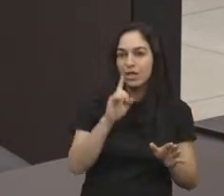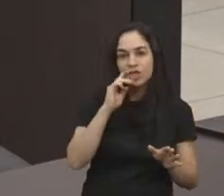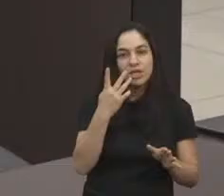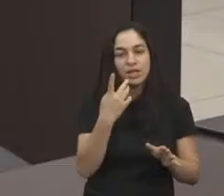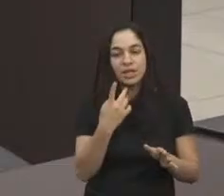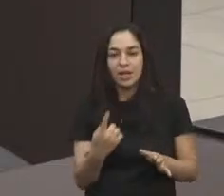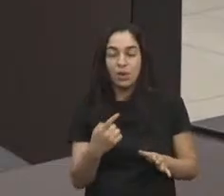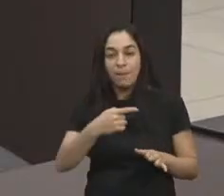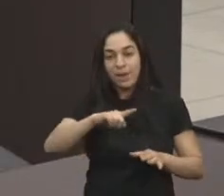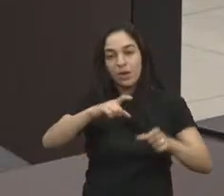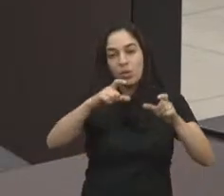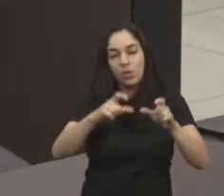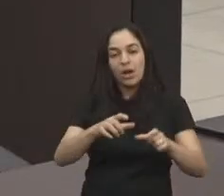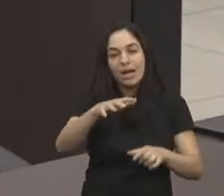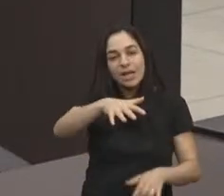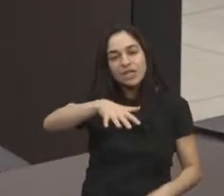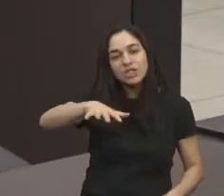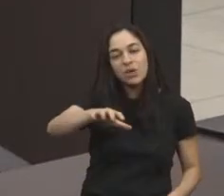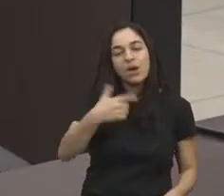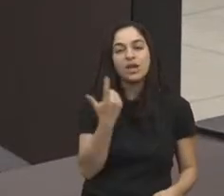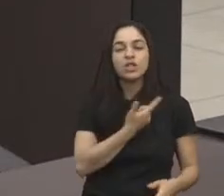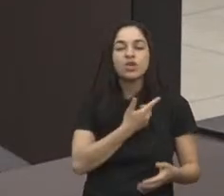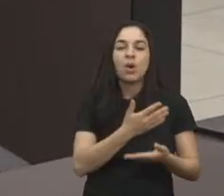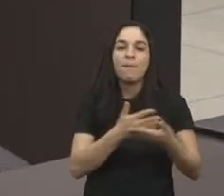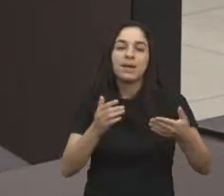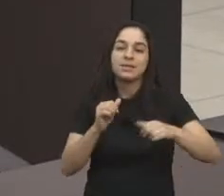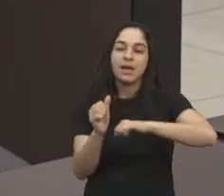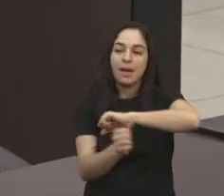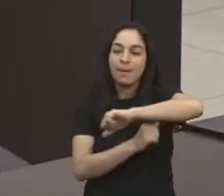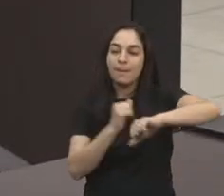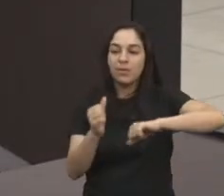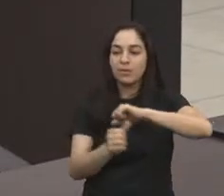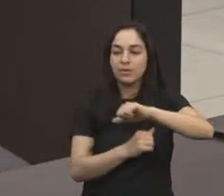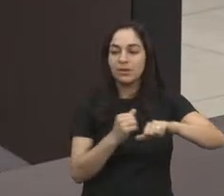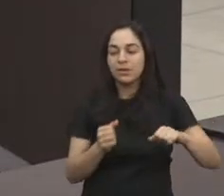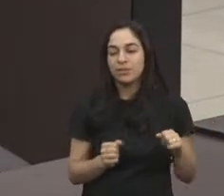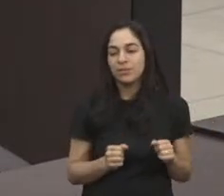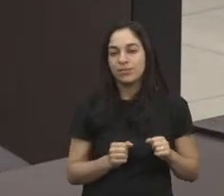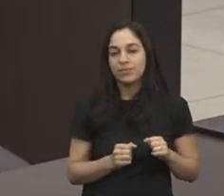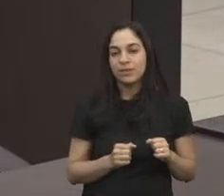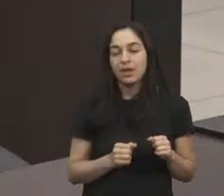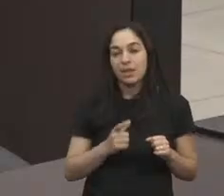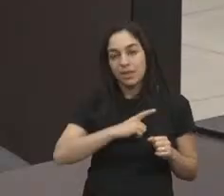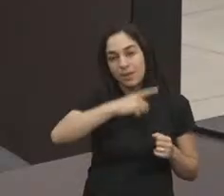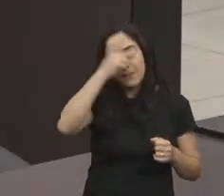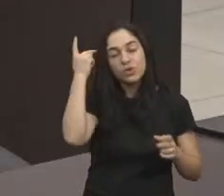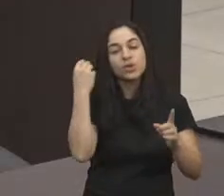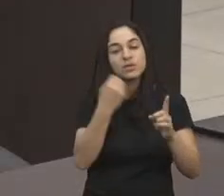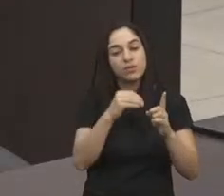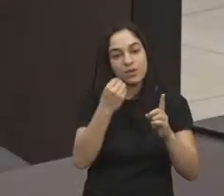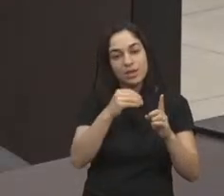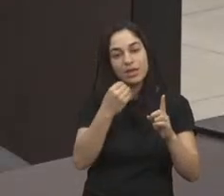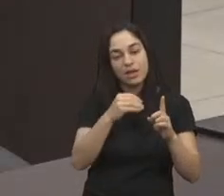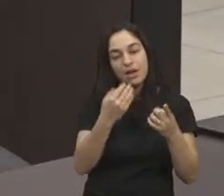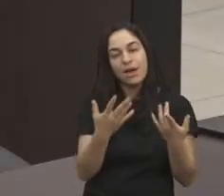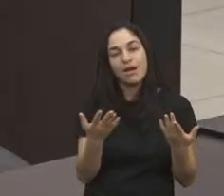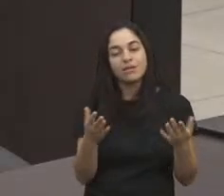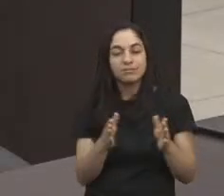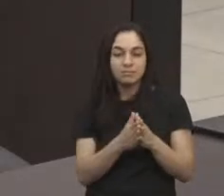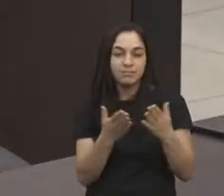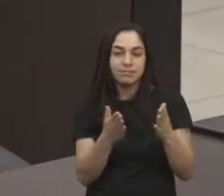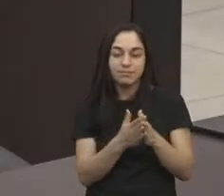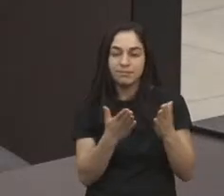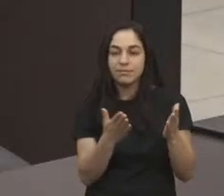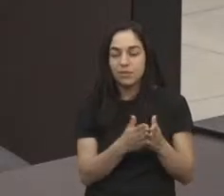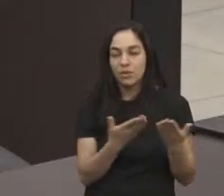passar nessa região, para a gente começar a mudar aquele comportamento das pessoas, tá? Tem muitas pessoas vulneráveis, realmente, desempregadas, não